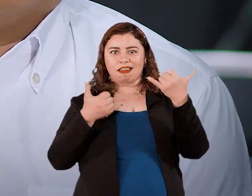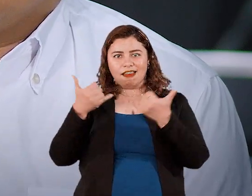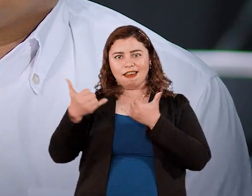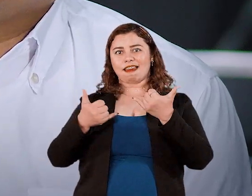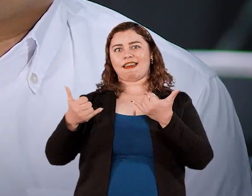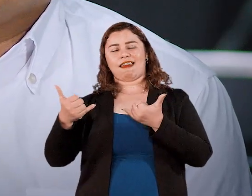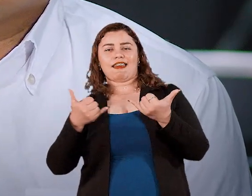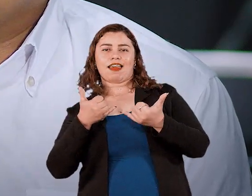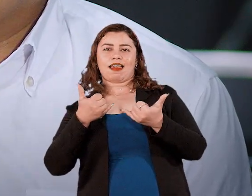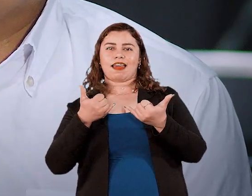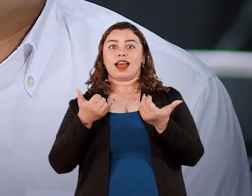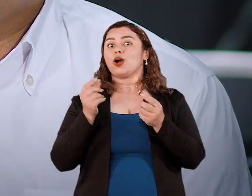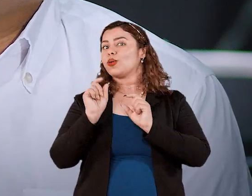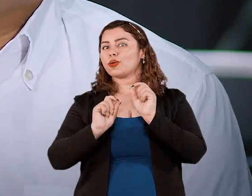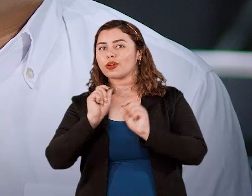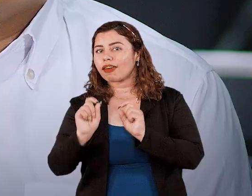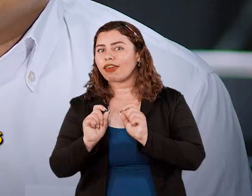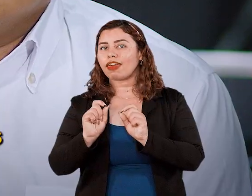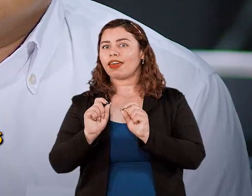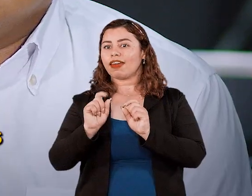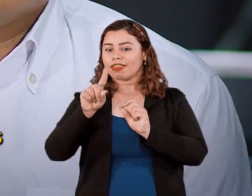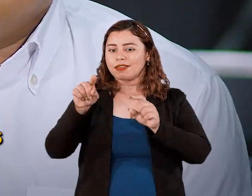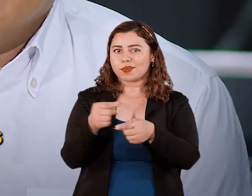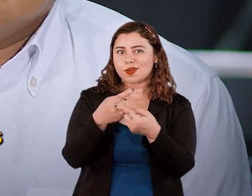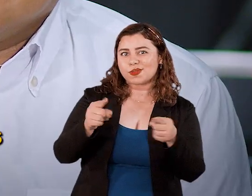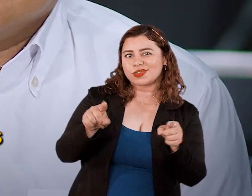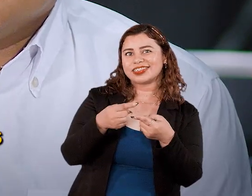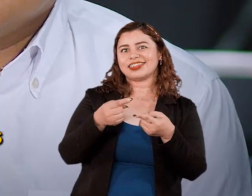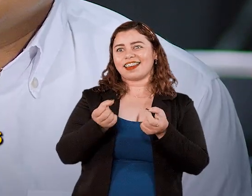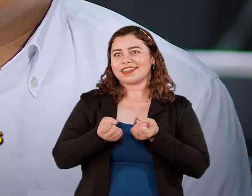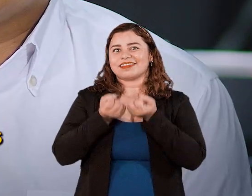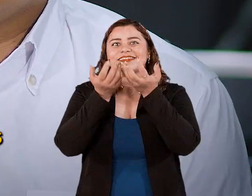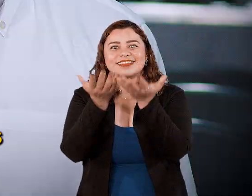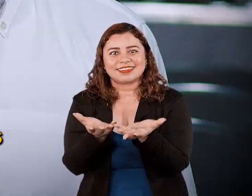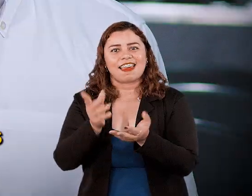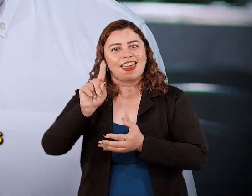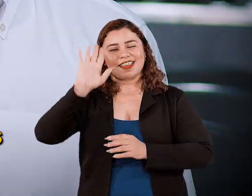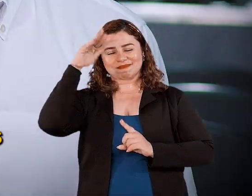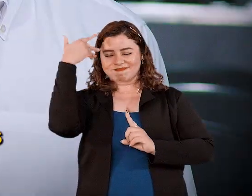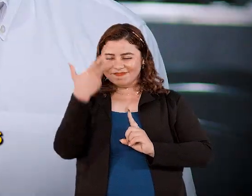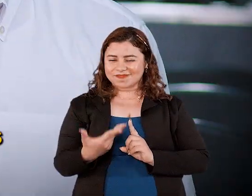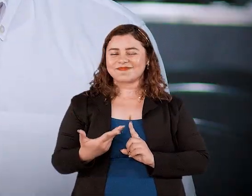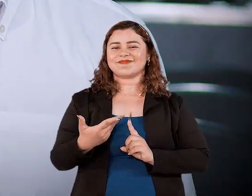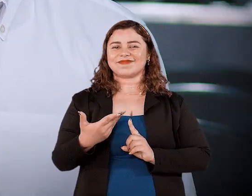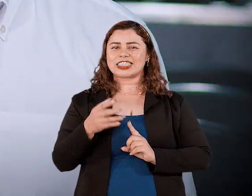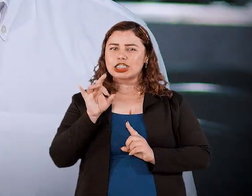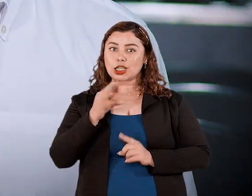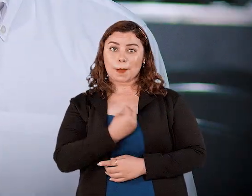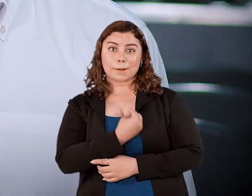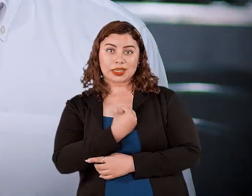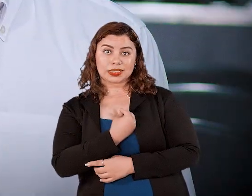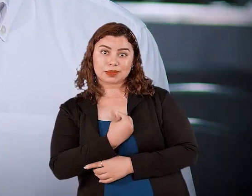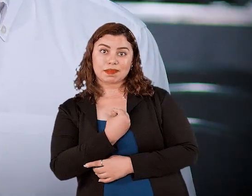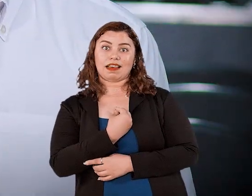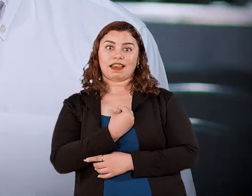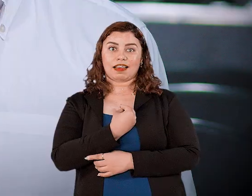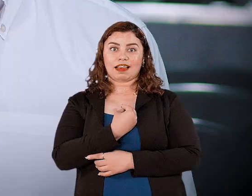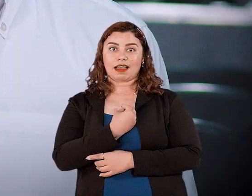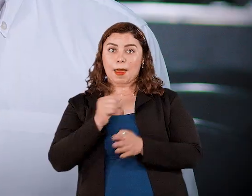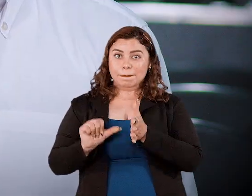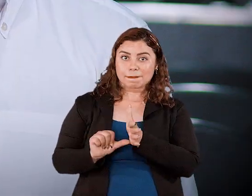né, alguns comentários, né, dessa peça que deixamos, está sendo uma honra, né, de estar